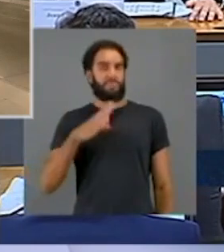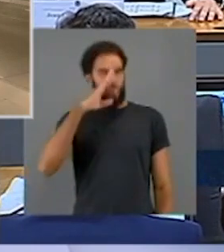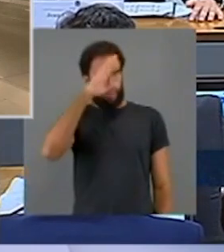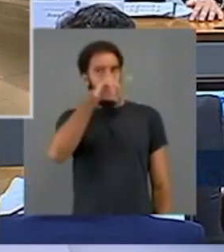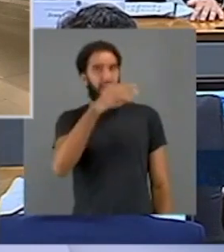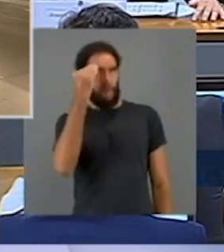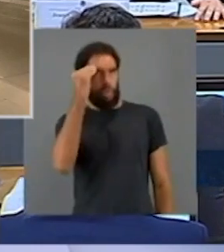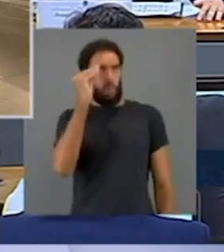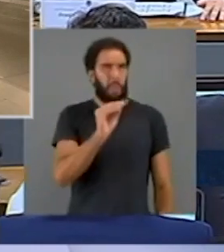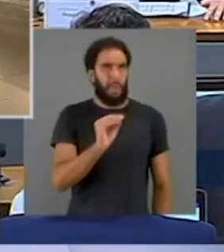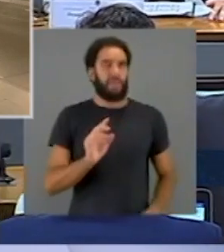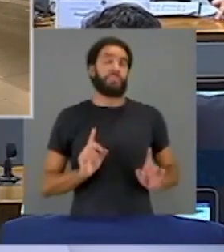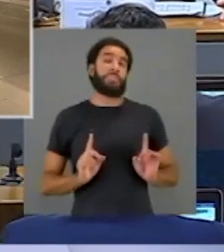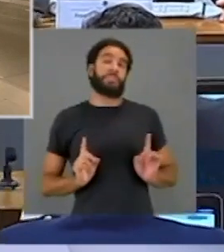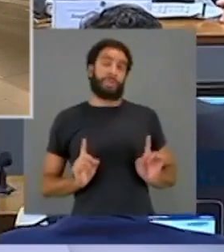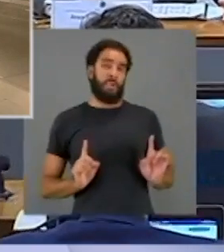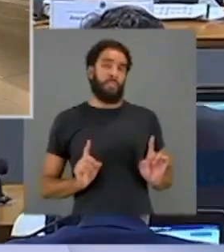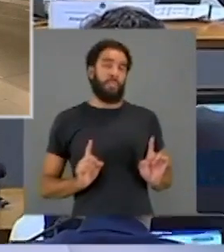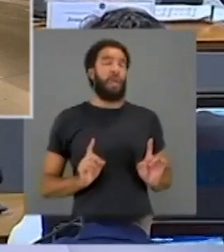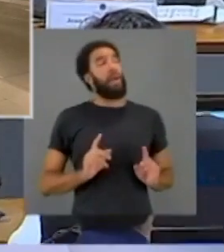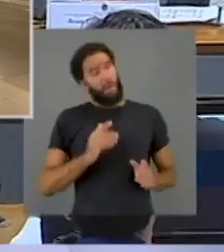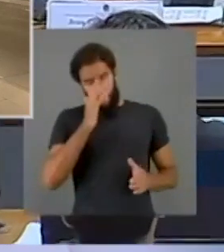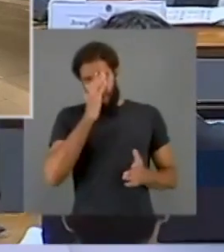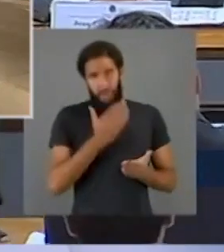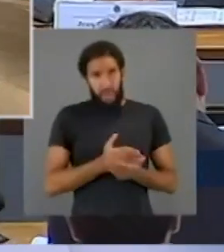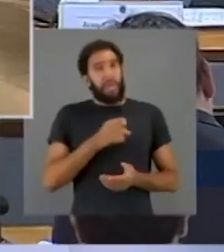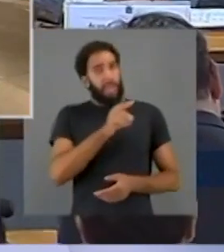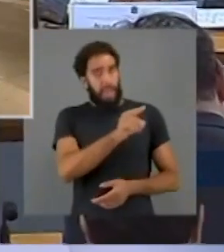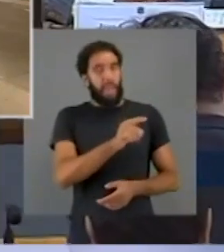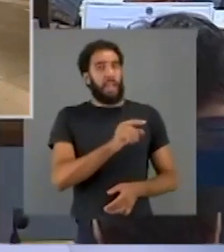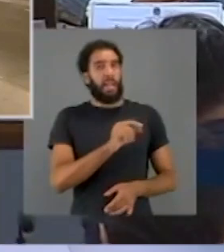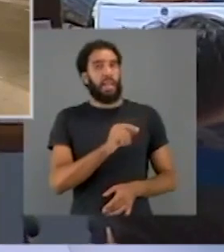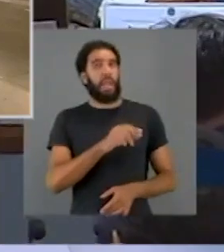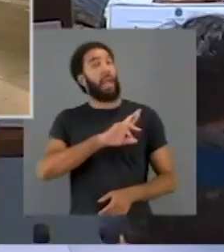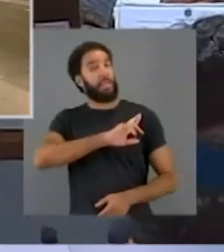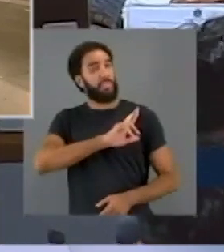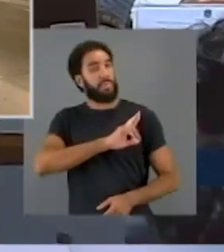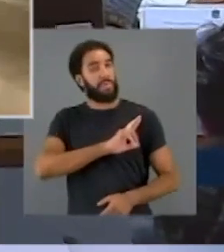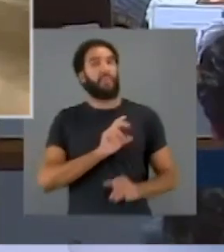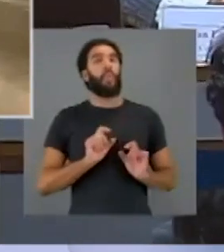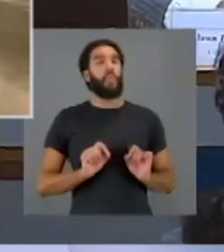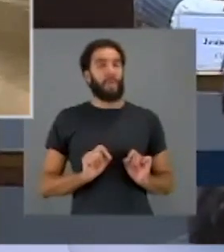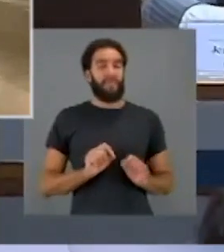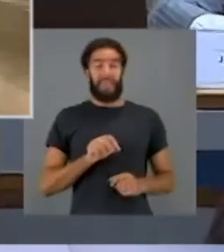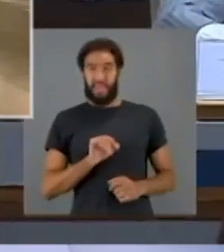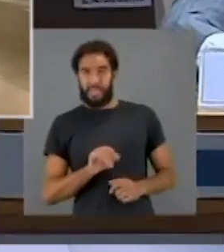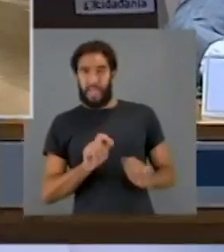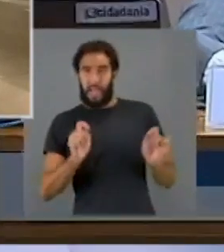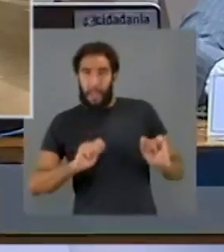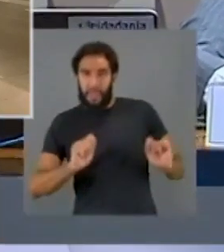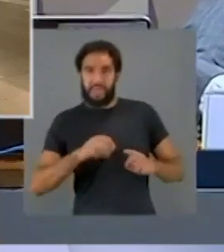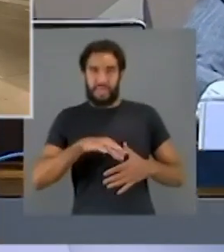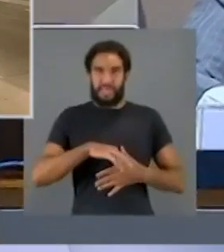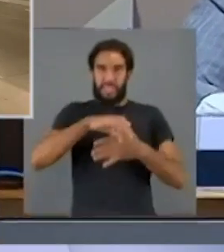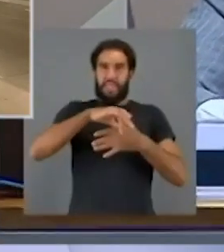ex-presidente Jair bolsonaro e esse é o objetivo claro que se transformou agora esta CPI daqui do congresso